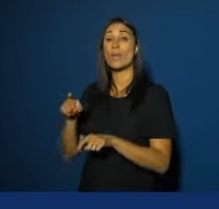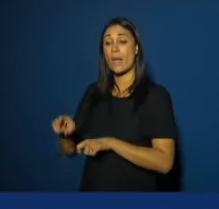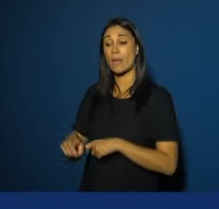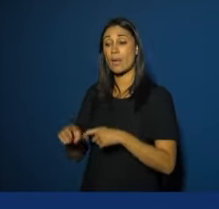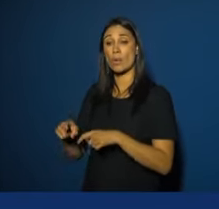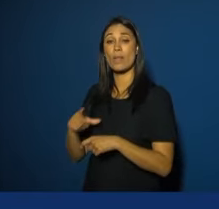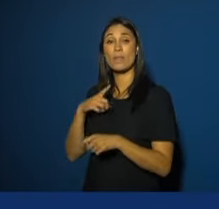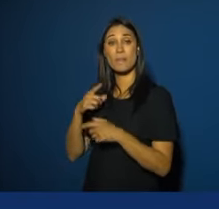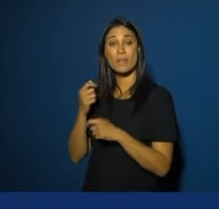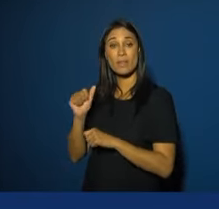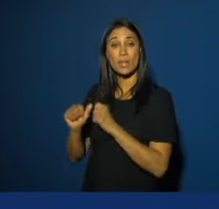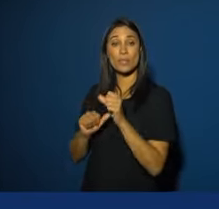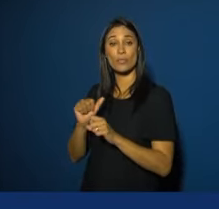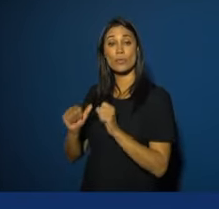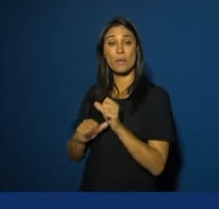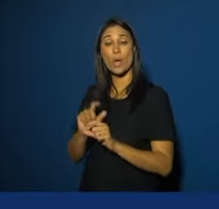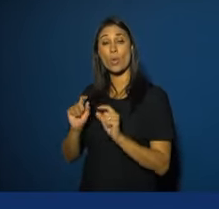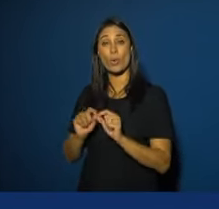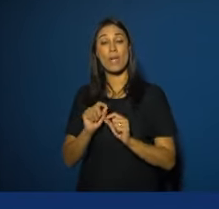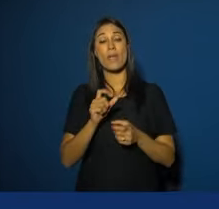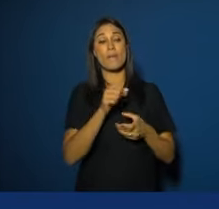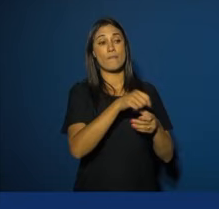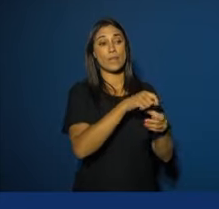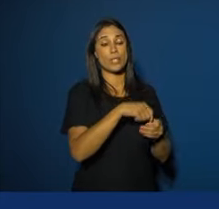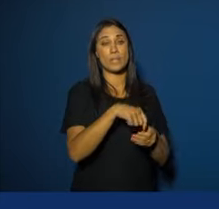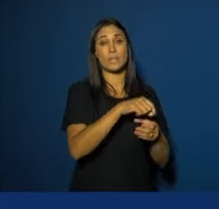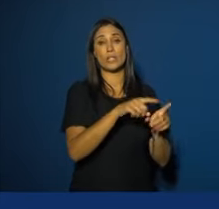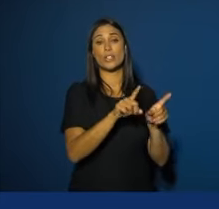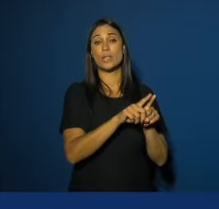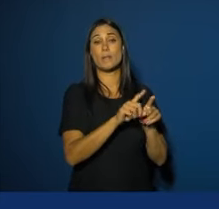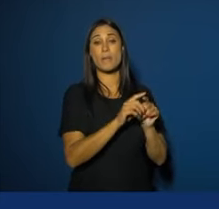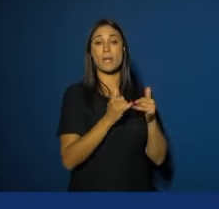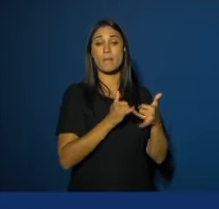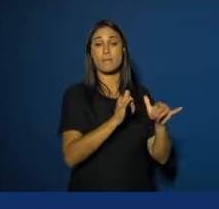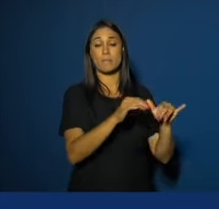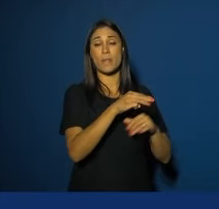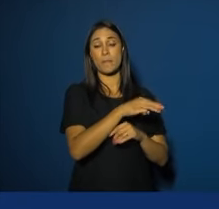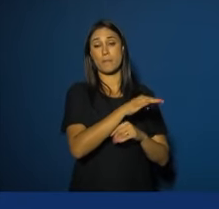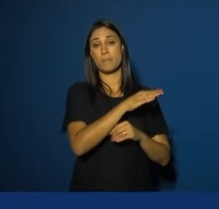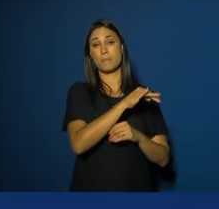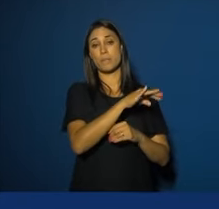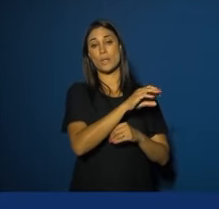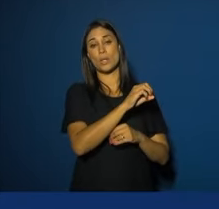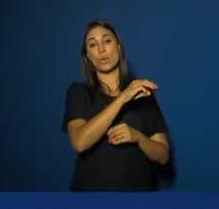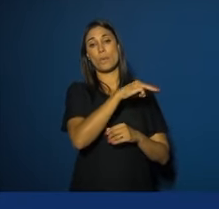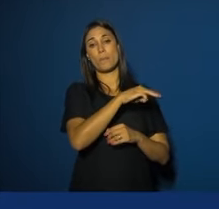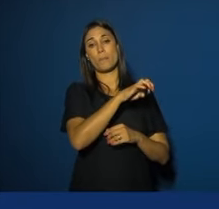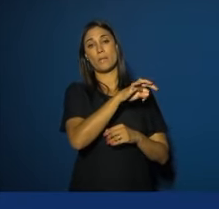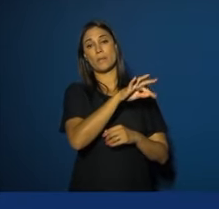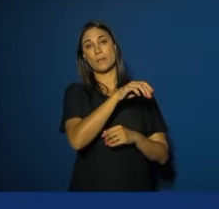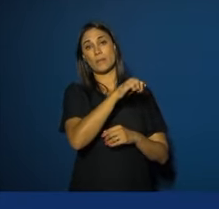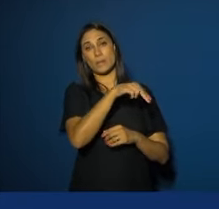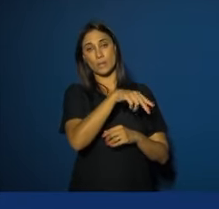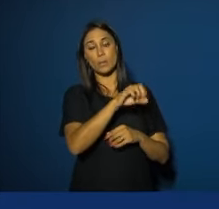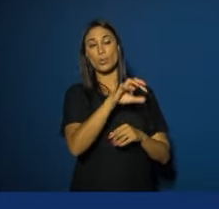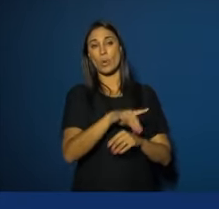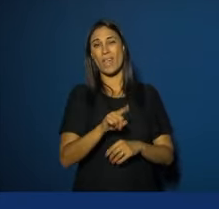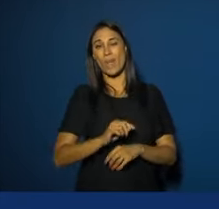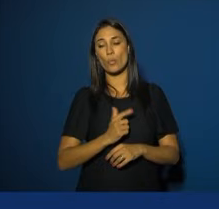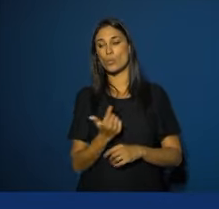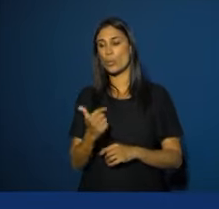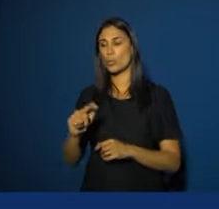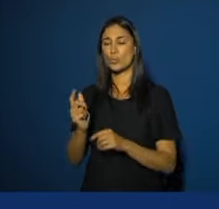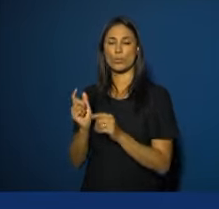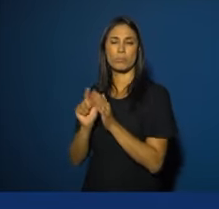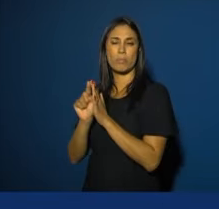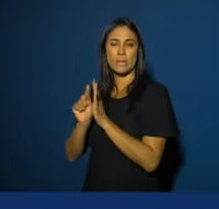agrícola, transformando aquilo em fertilizante, transformando aquilo em biometano. Então, esse também foi um outro aspecto que nos